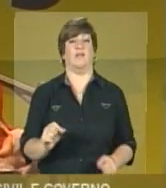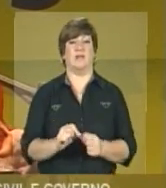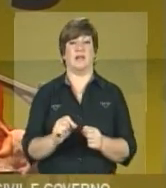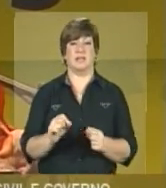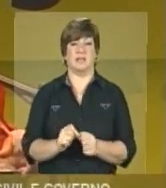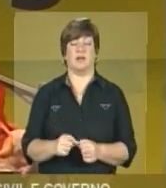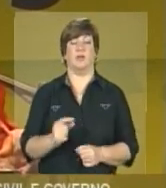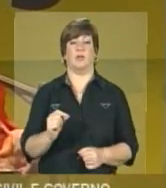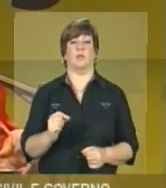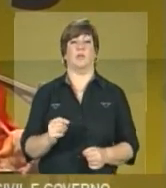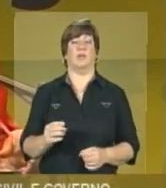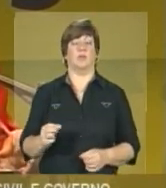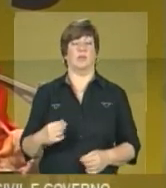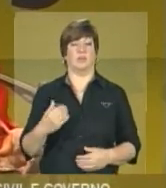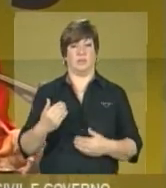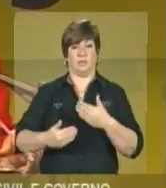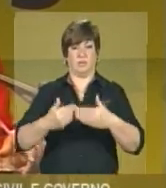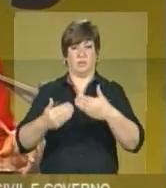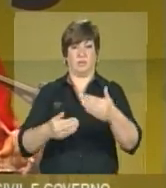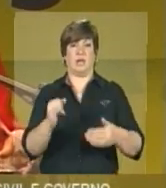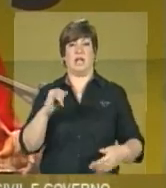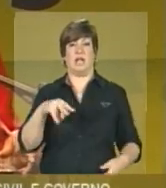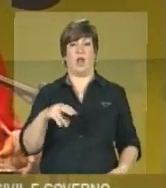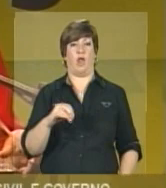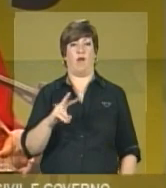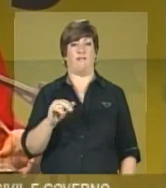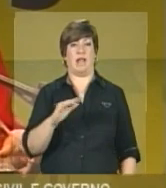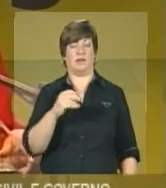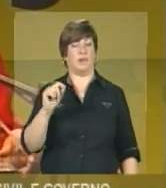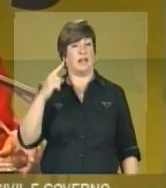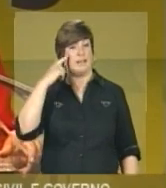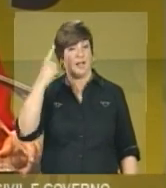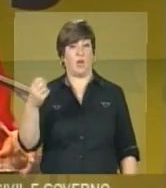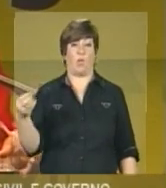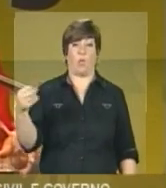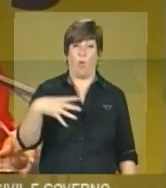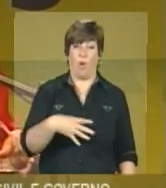um movimento de renovação de ideias e